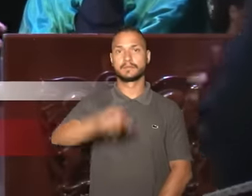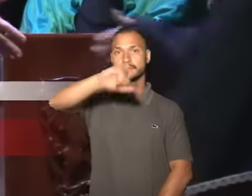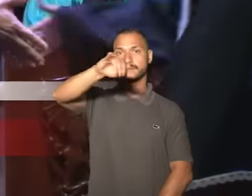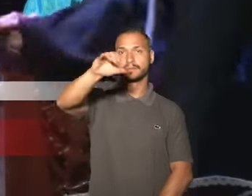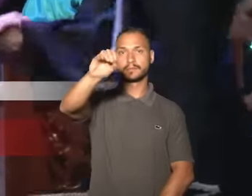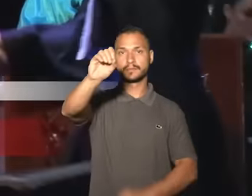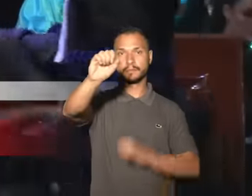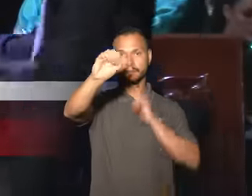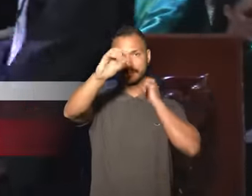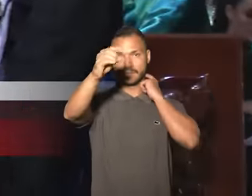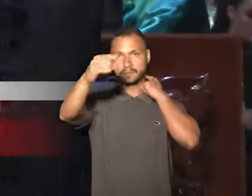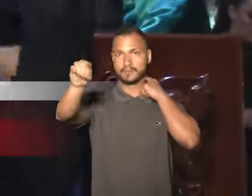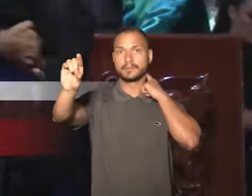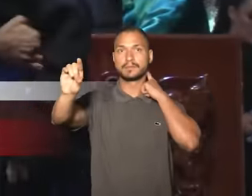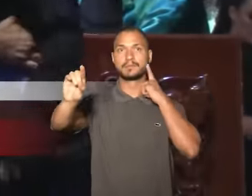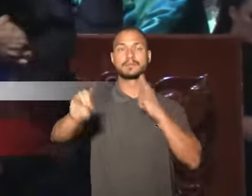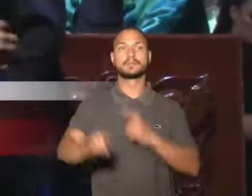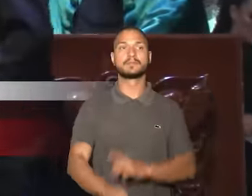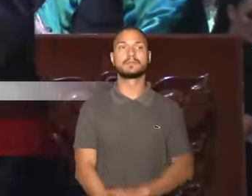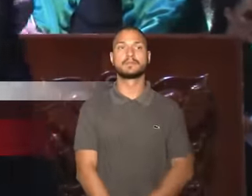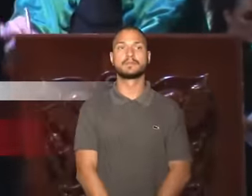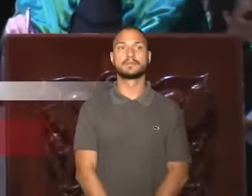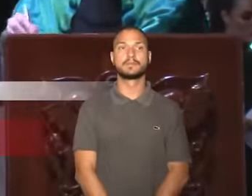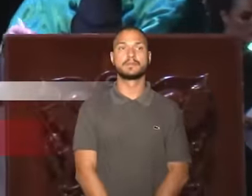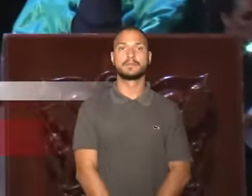João Lucas Gonçalves Pena.